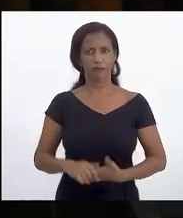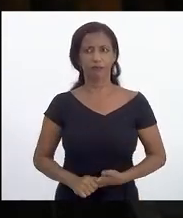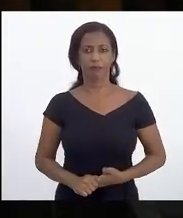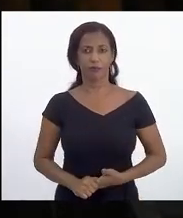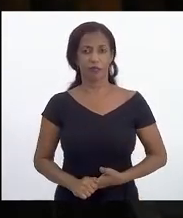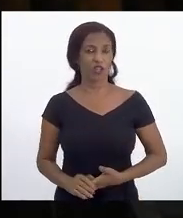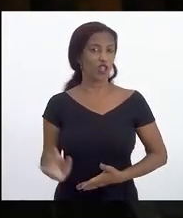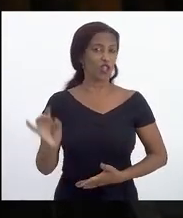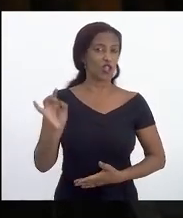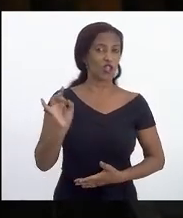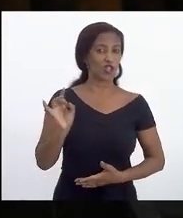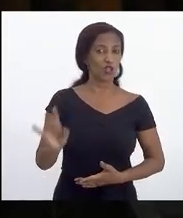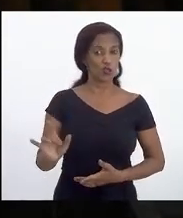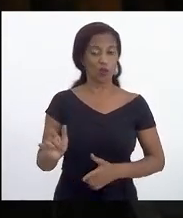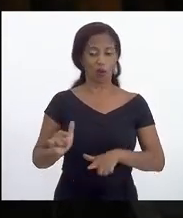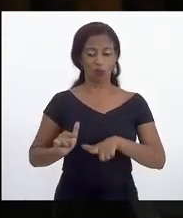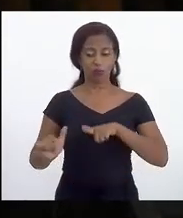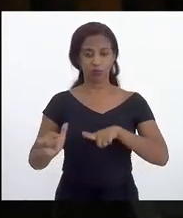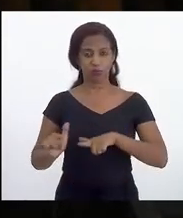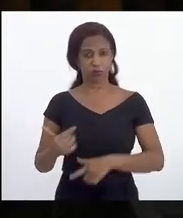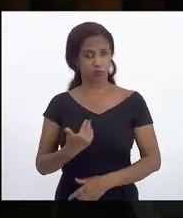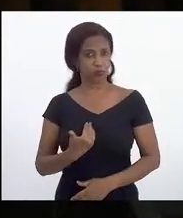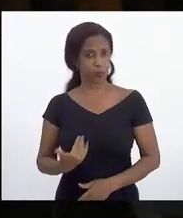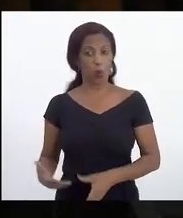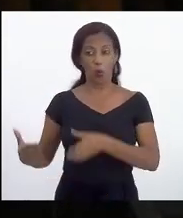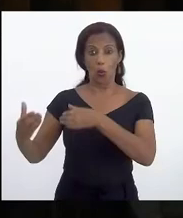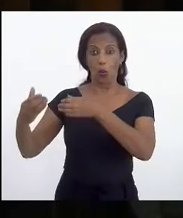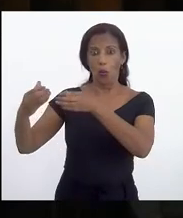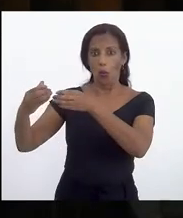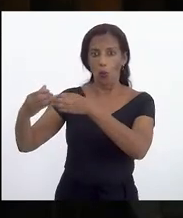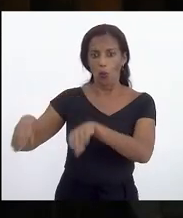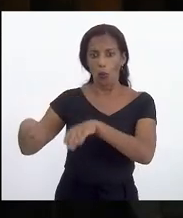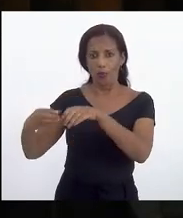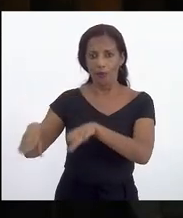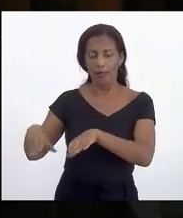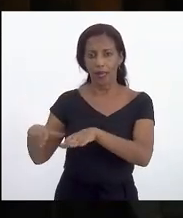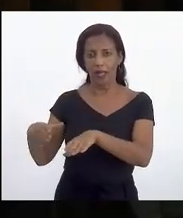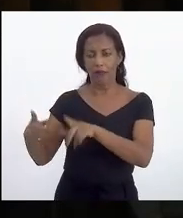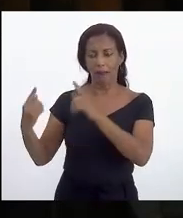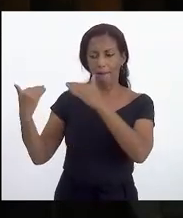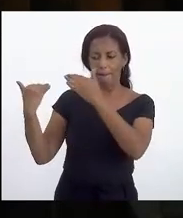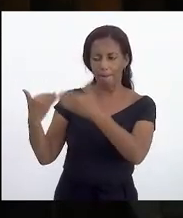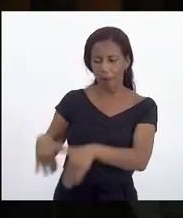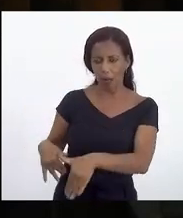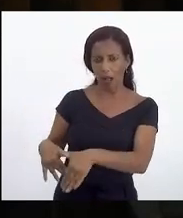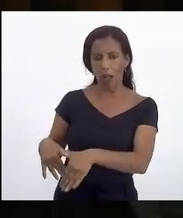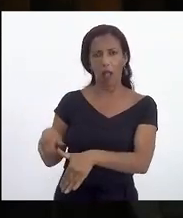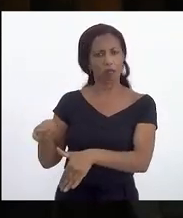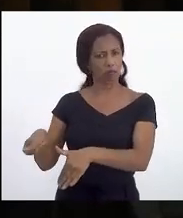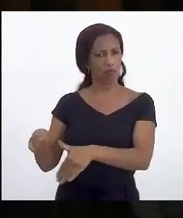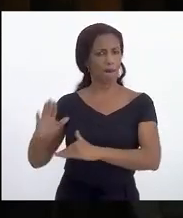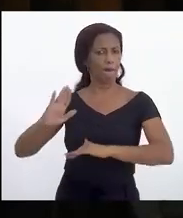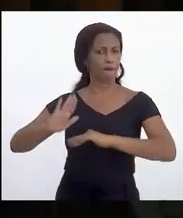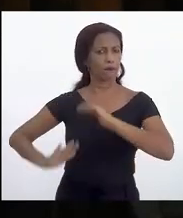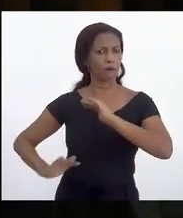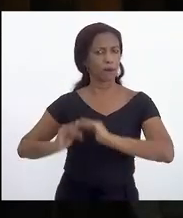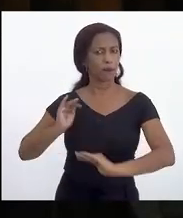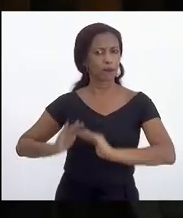o que só o serviço público concursado e devidamente qualificado